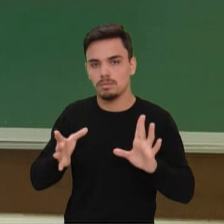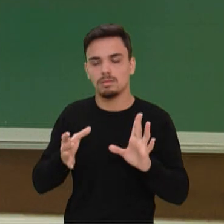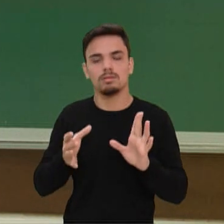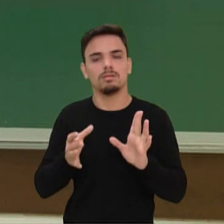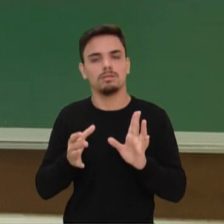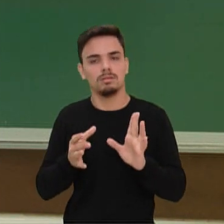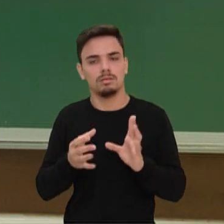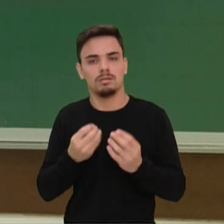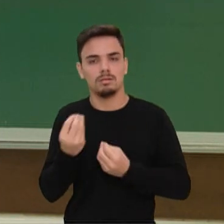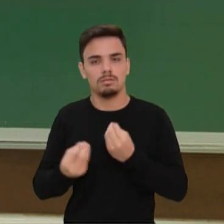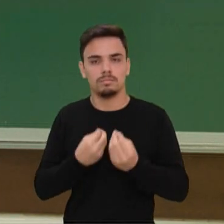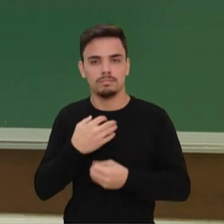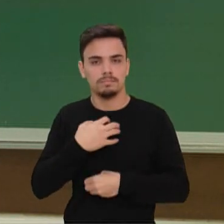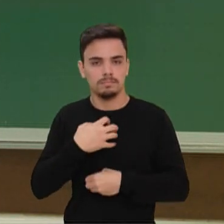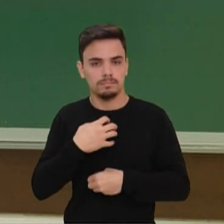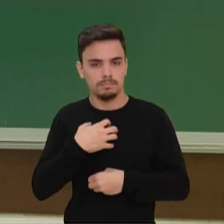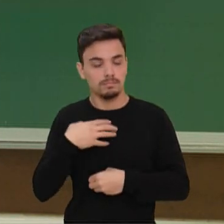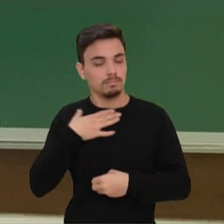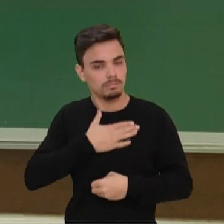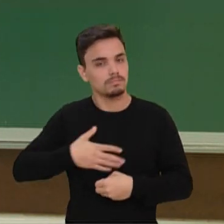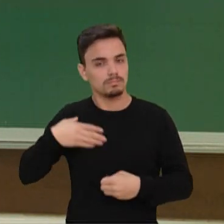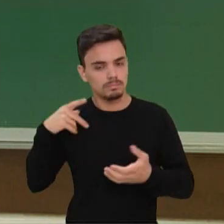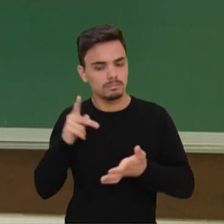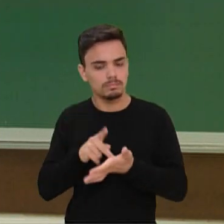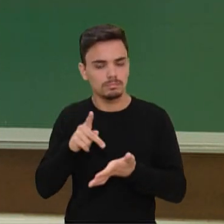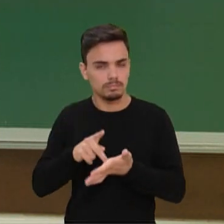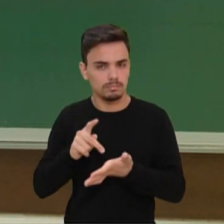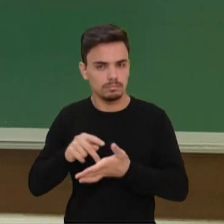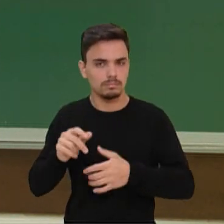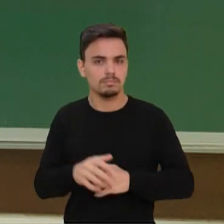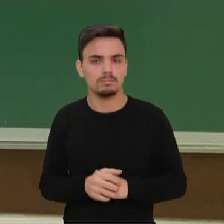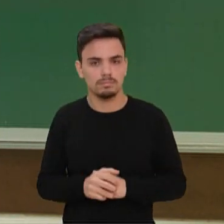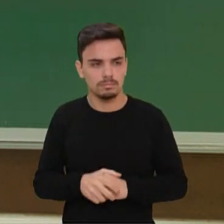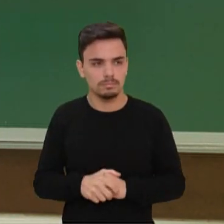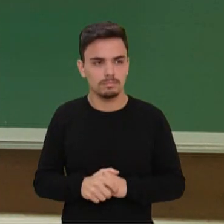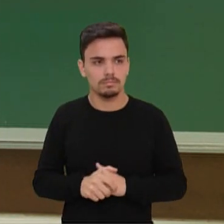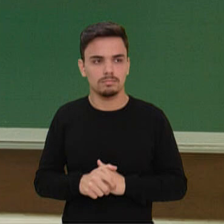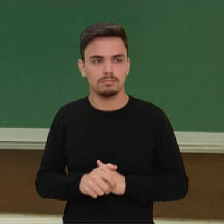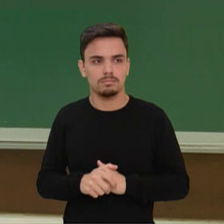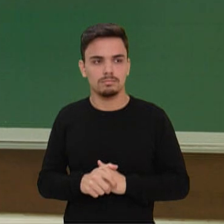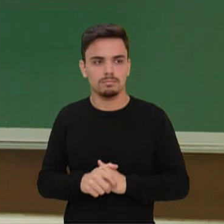maneira que a gente gostaria, no fundo, que fosse liberado.